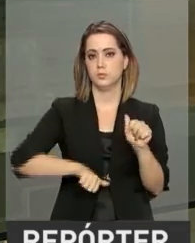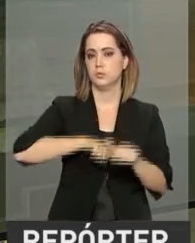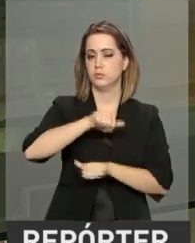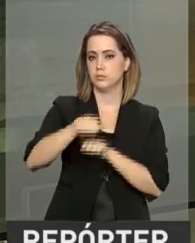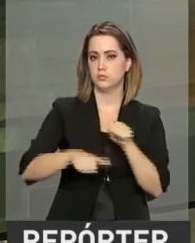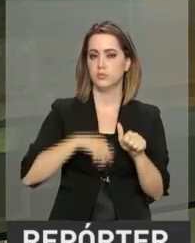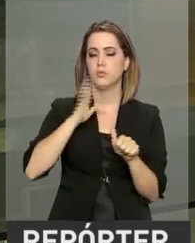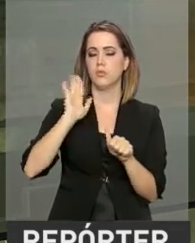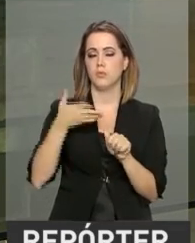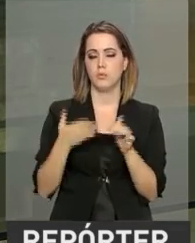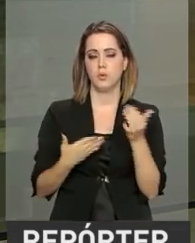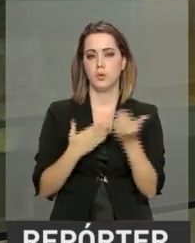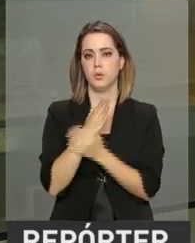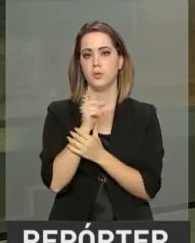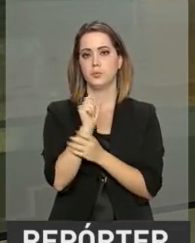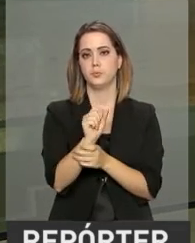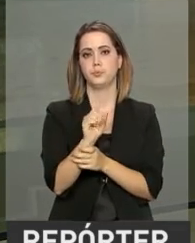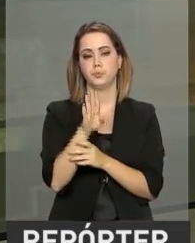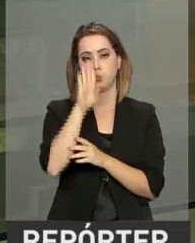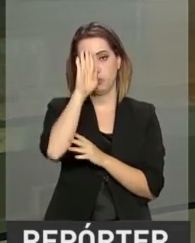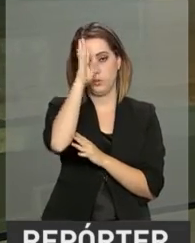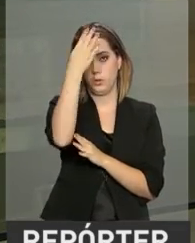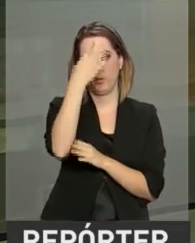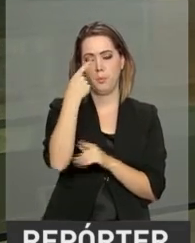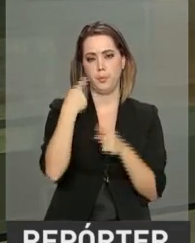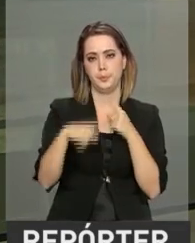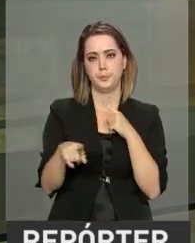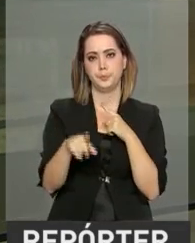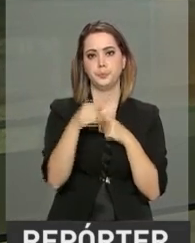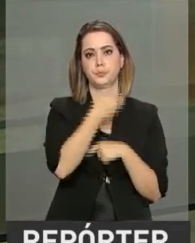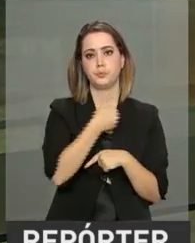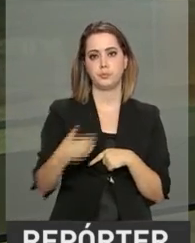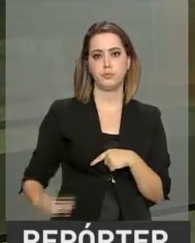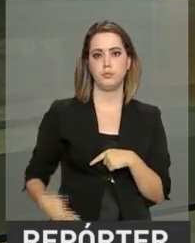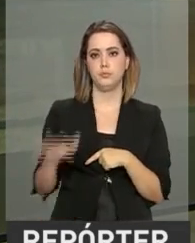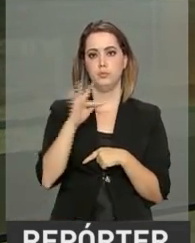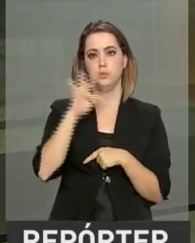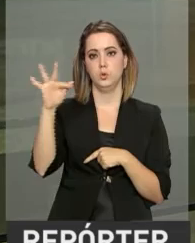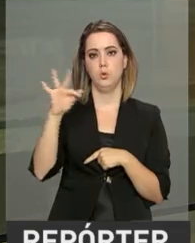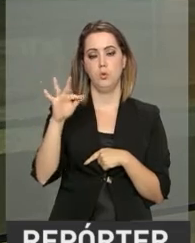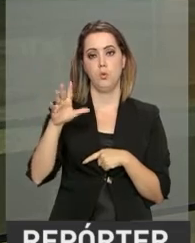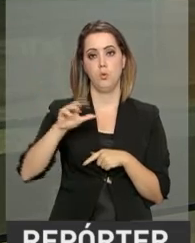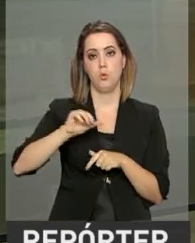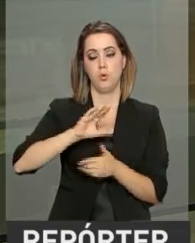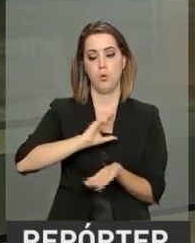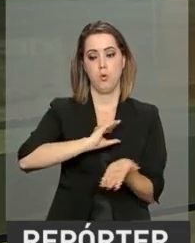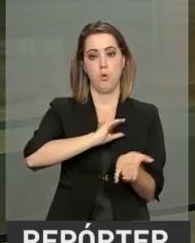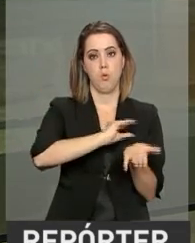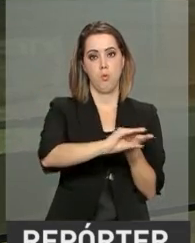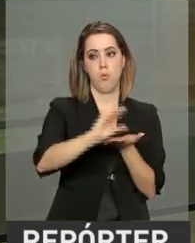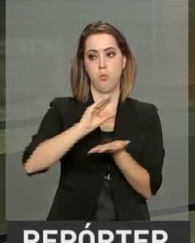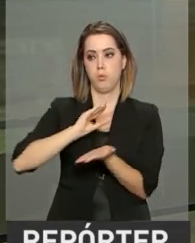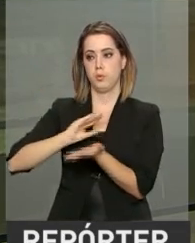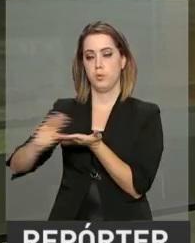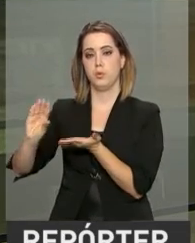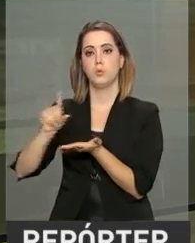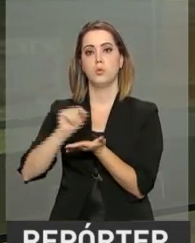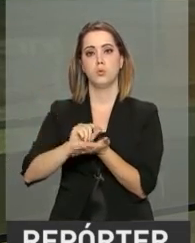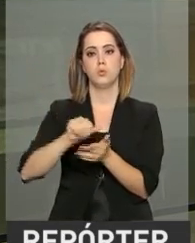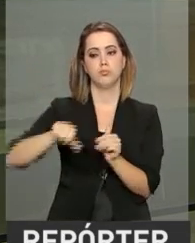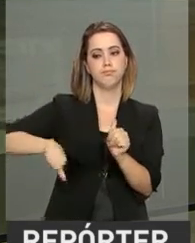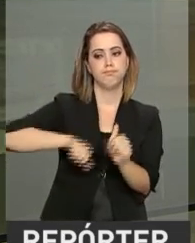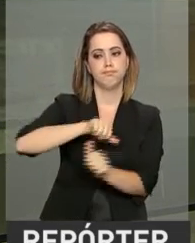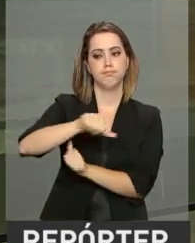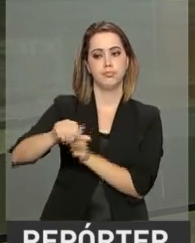aprovado o principal deles é aquele que proíbe o governo federal de remanejar até 20% dos projetos que fazem